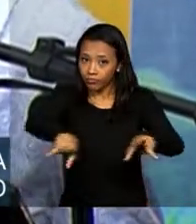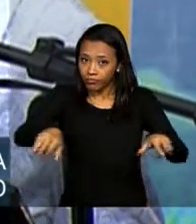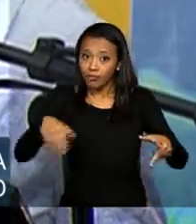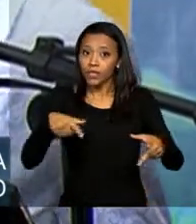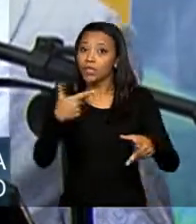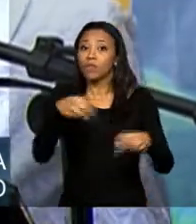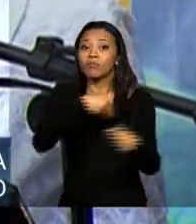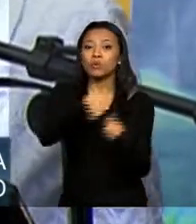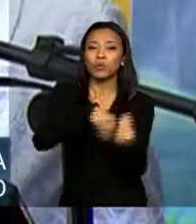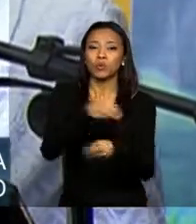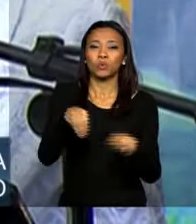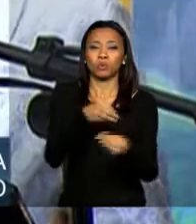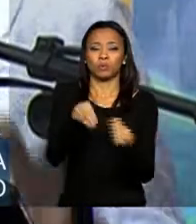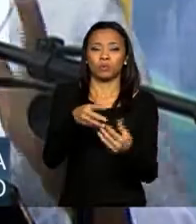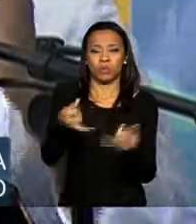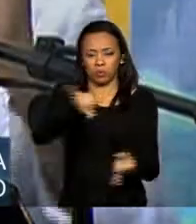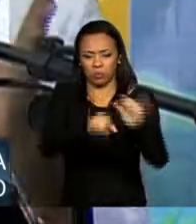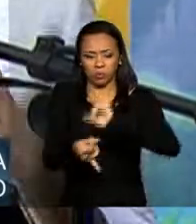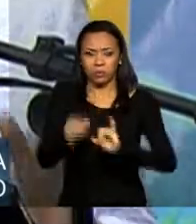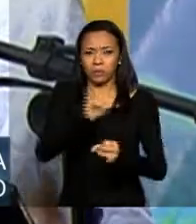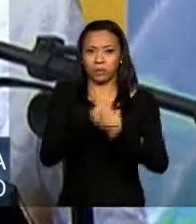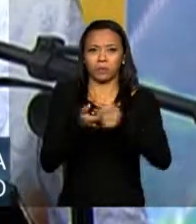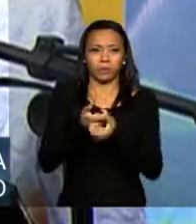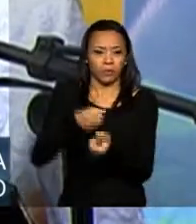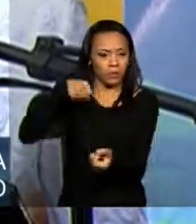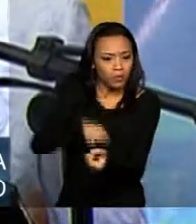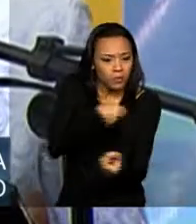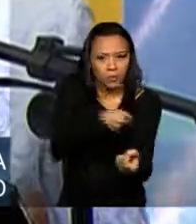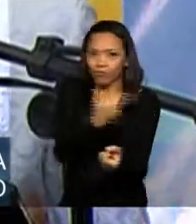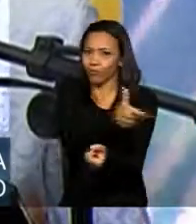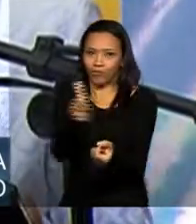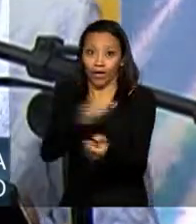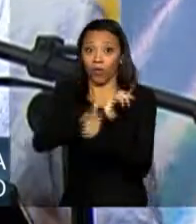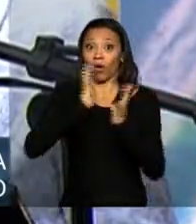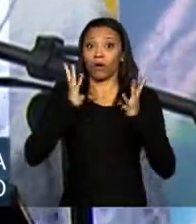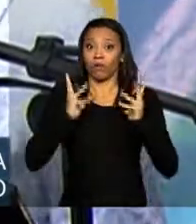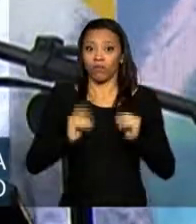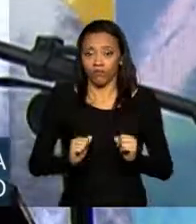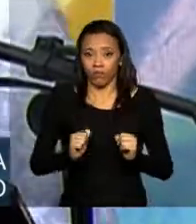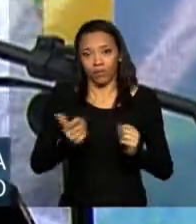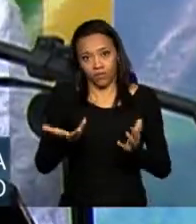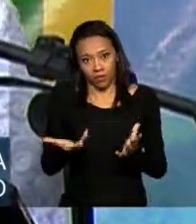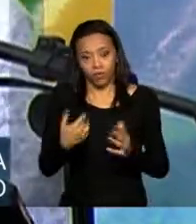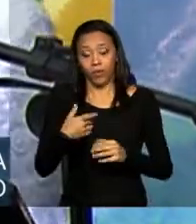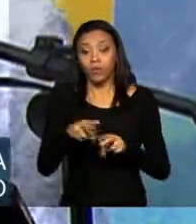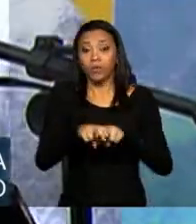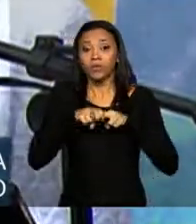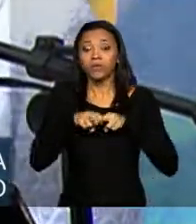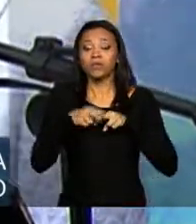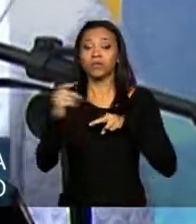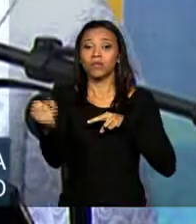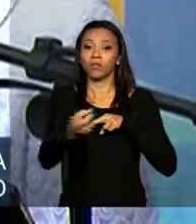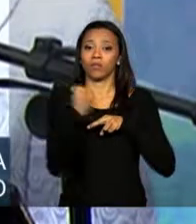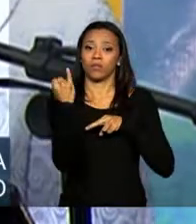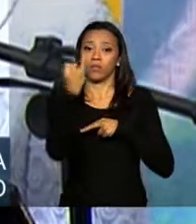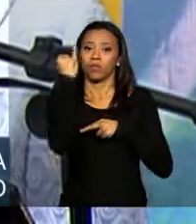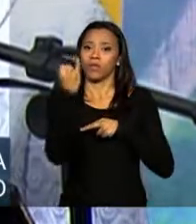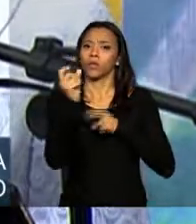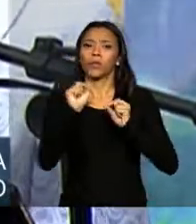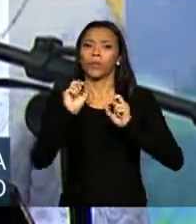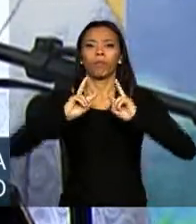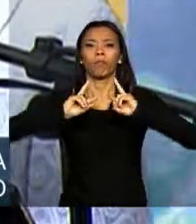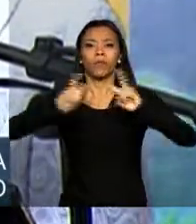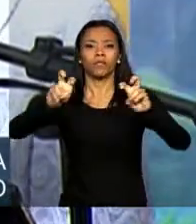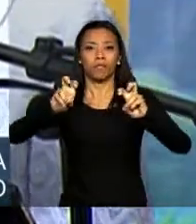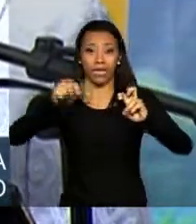fazem isso então é muito importante perceber que nós temos aqui uma